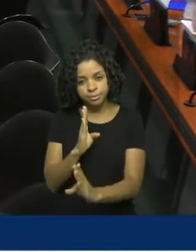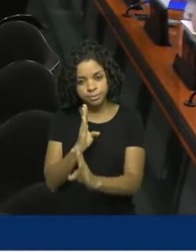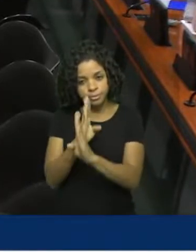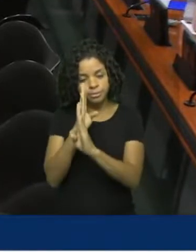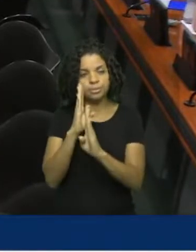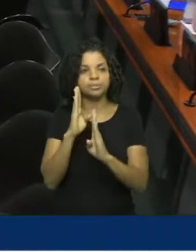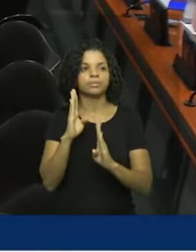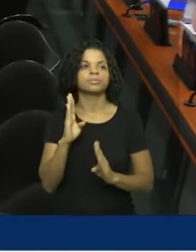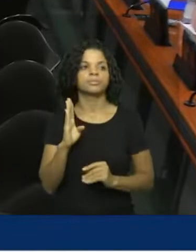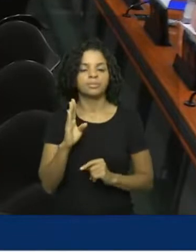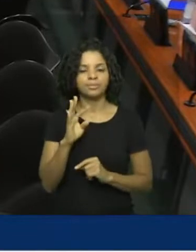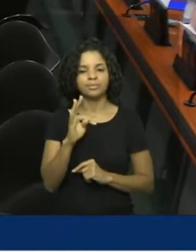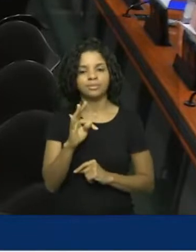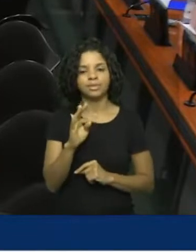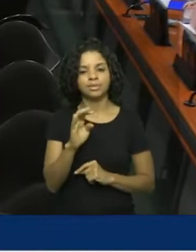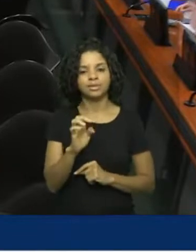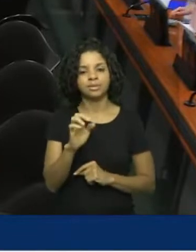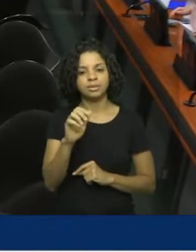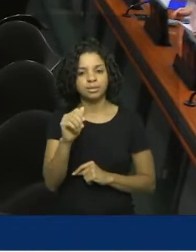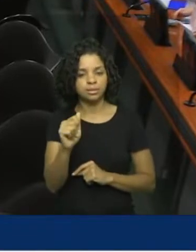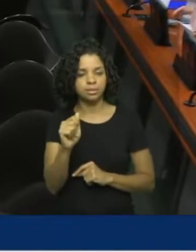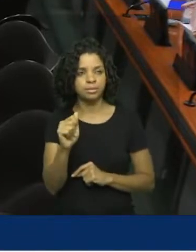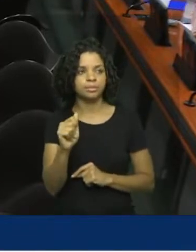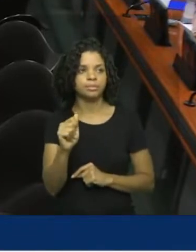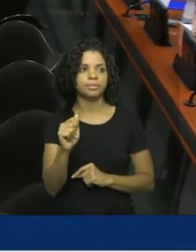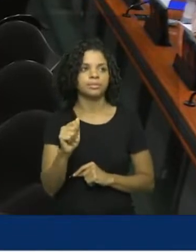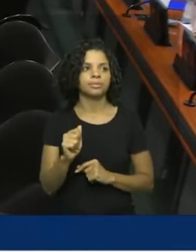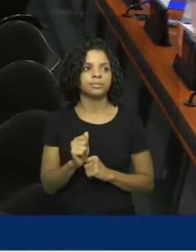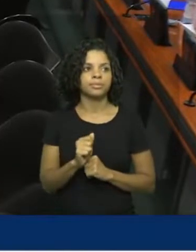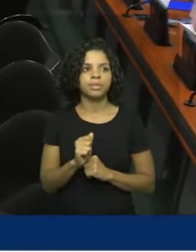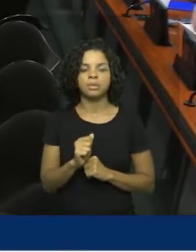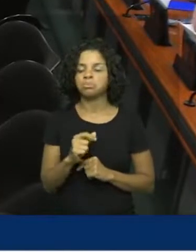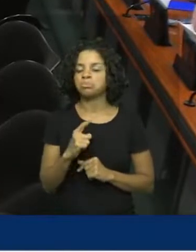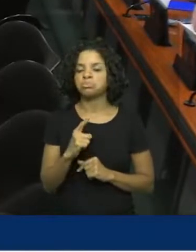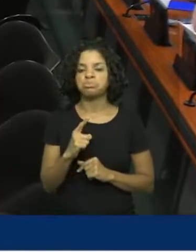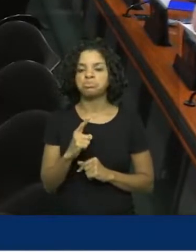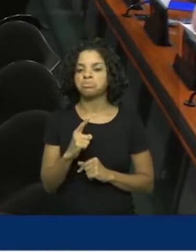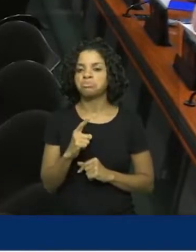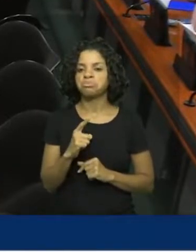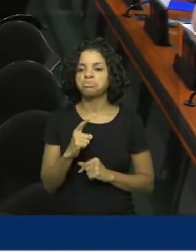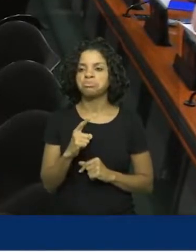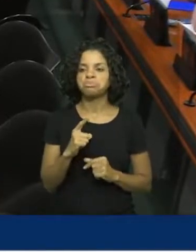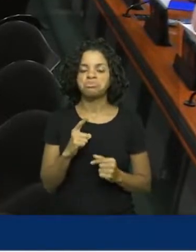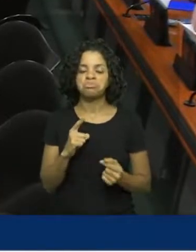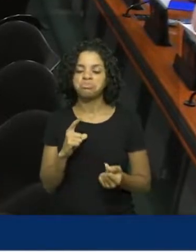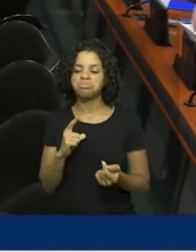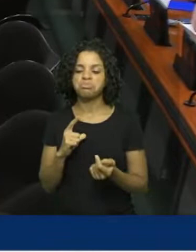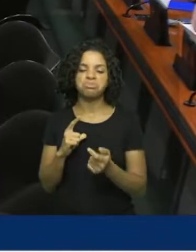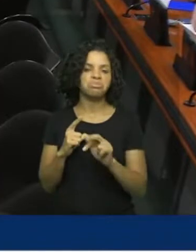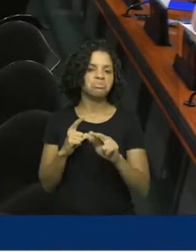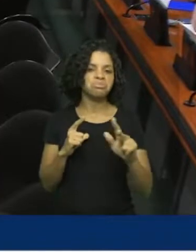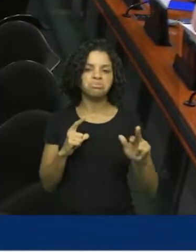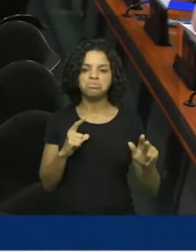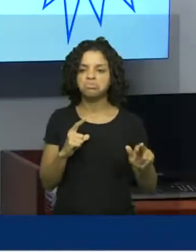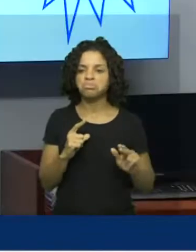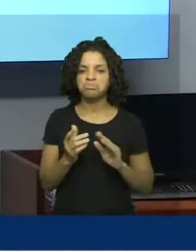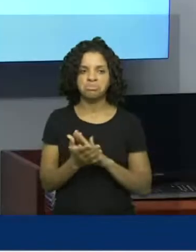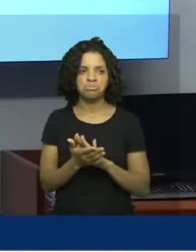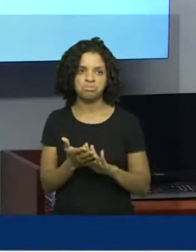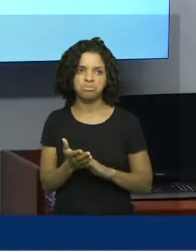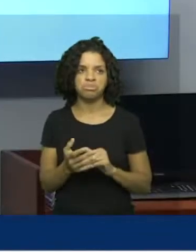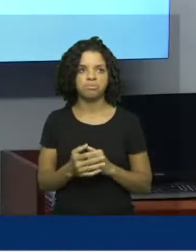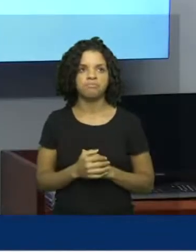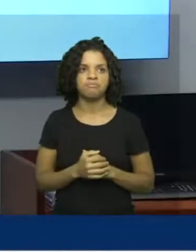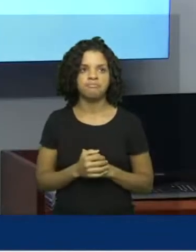gente chama, simplificando, não difere do diagnóstico do adulto. Pode passar, por